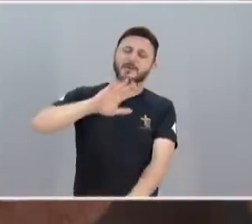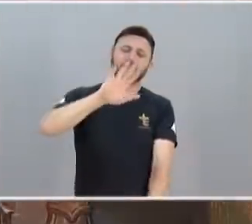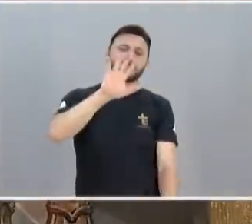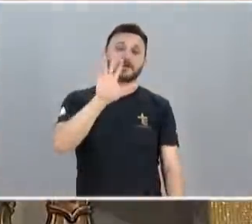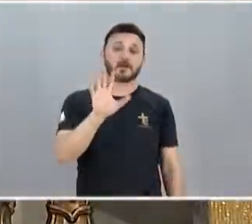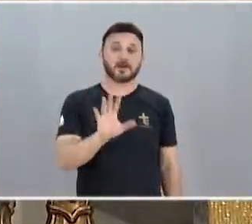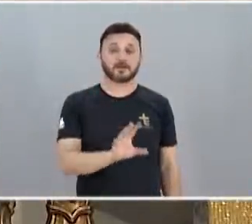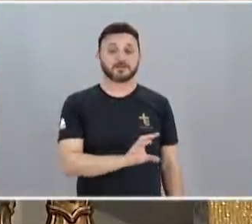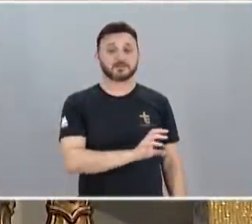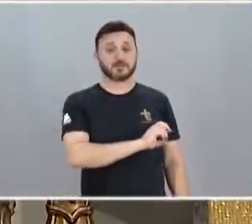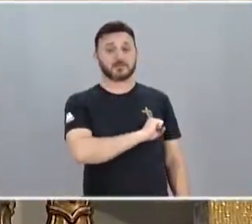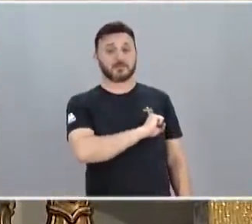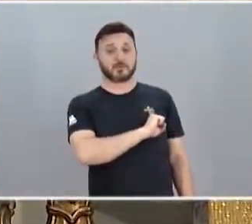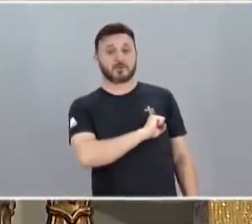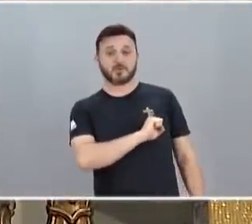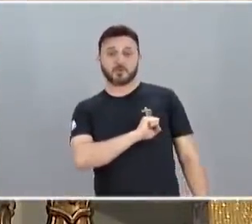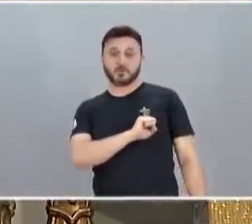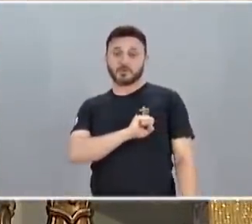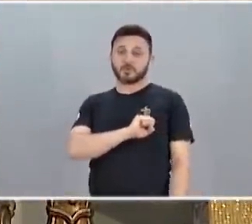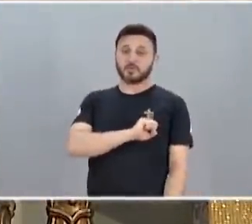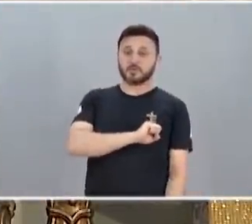perdão e mais amor.